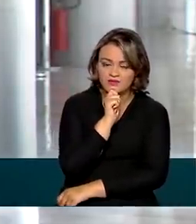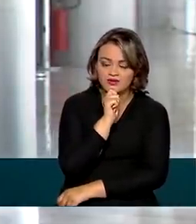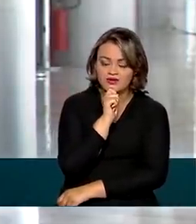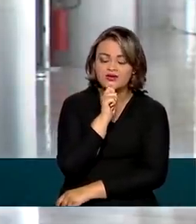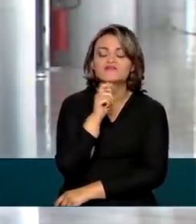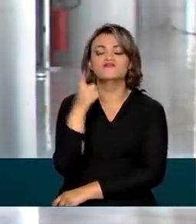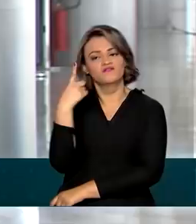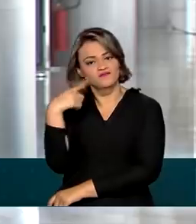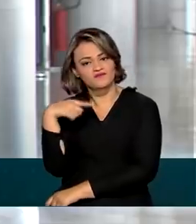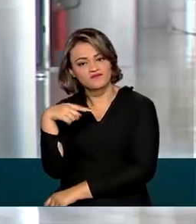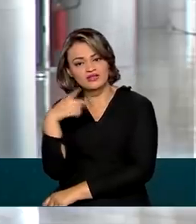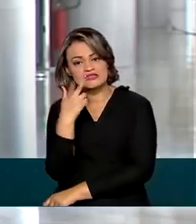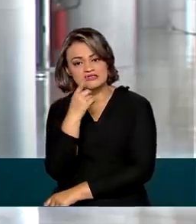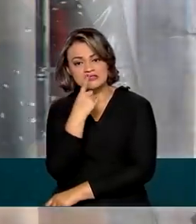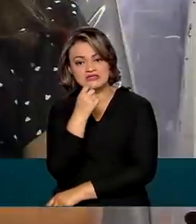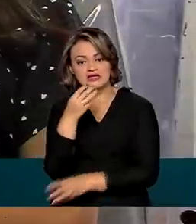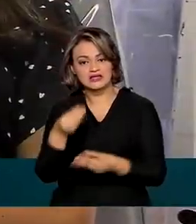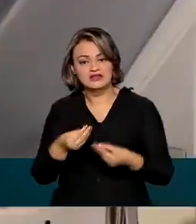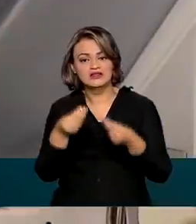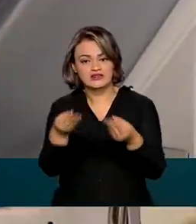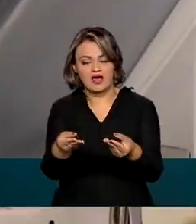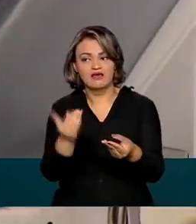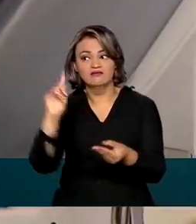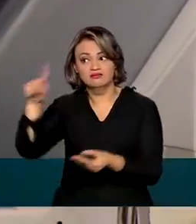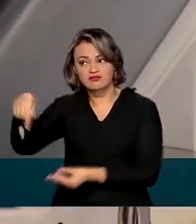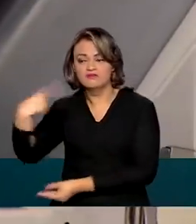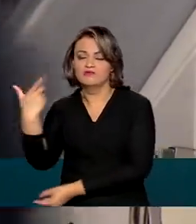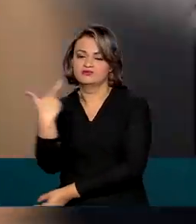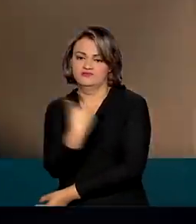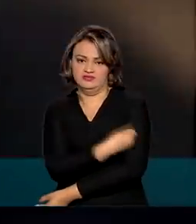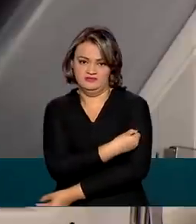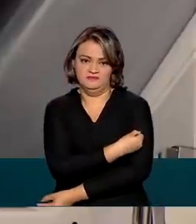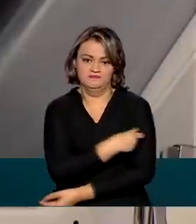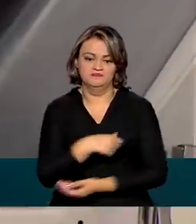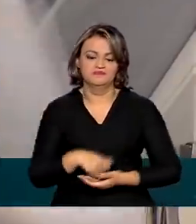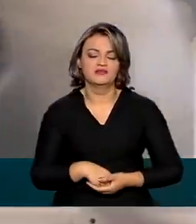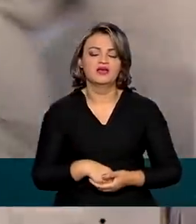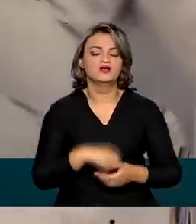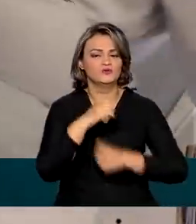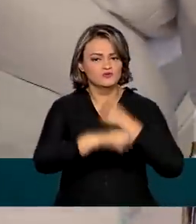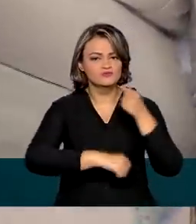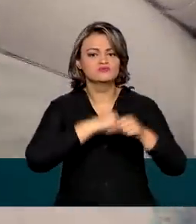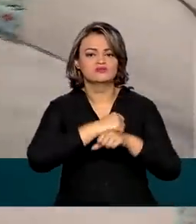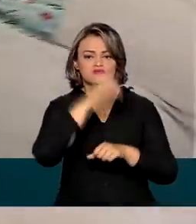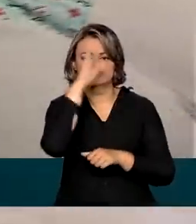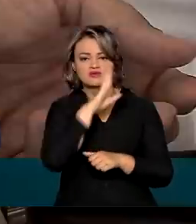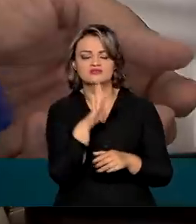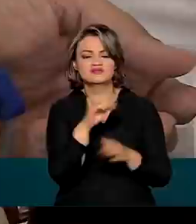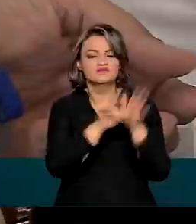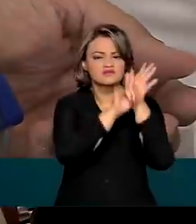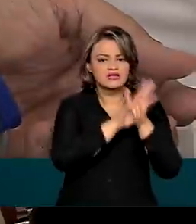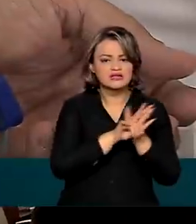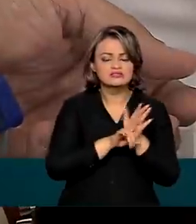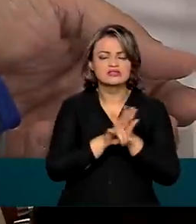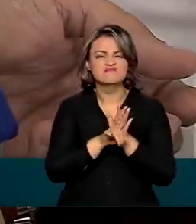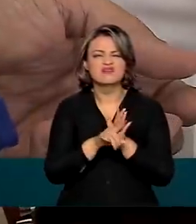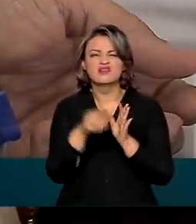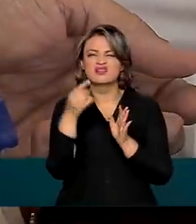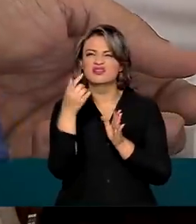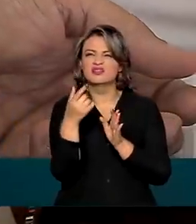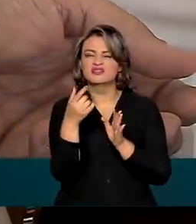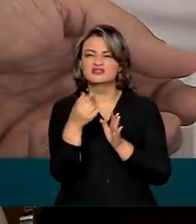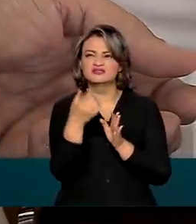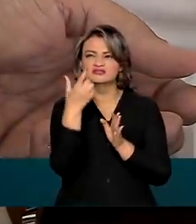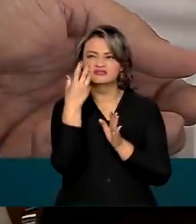covid-19 que faça sua doação de sangue antes do mar alguma dose da vacina todos os anos aqui no Brasil são realizadas cerca de